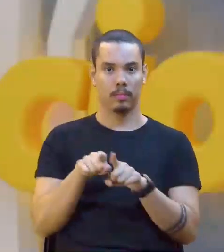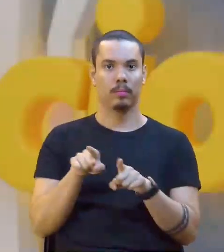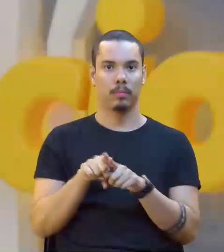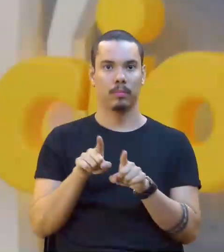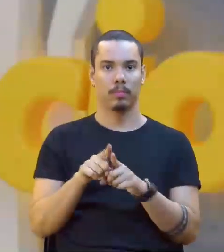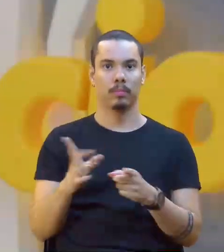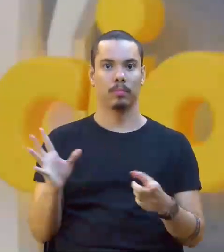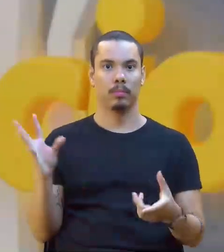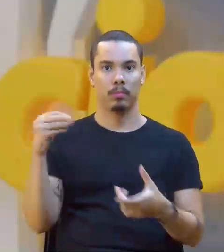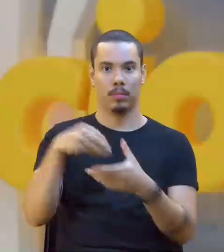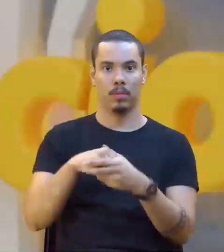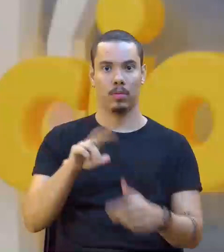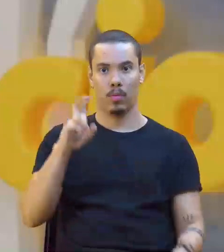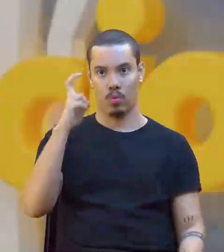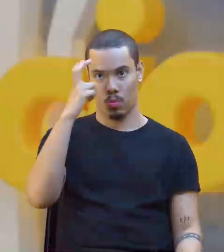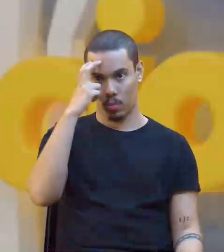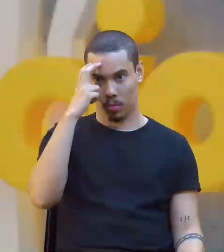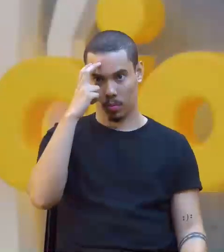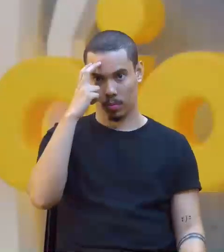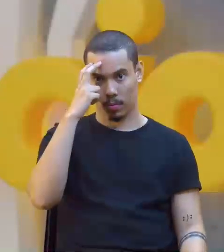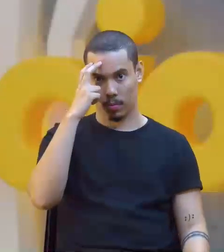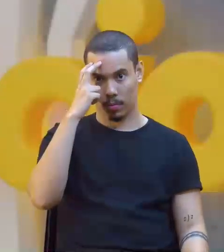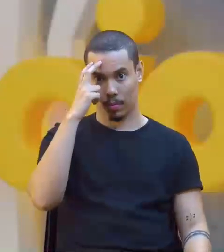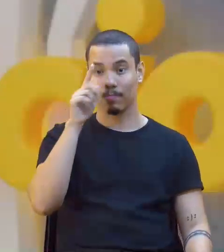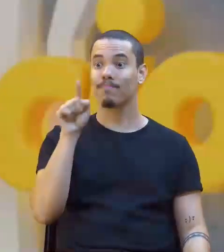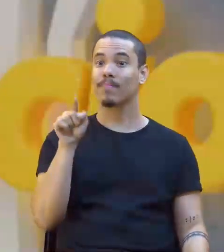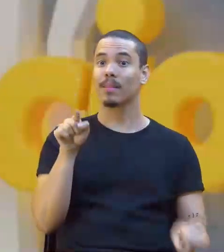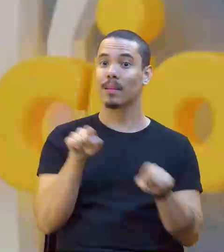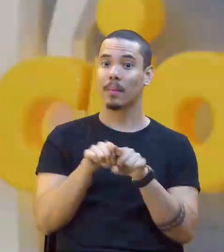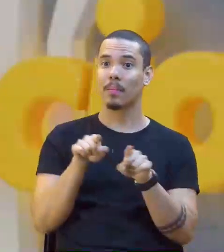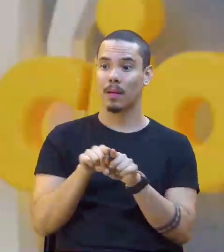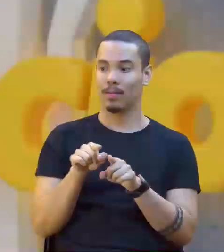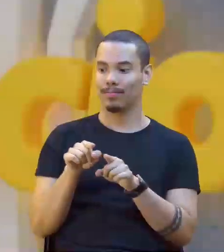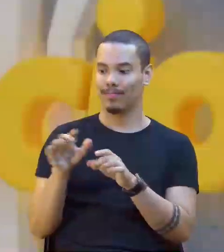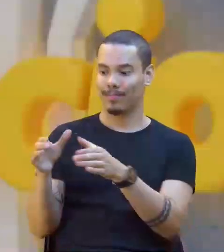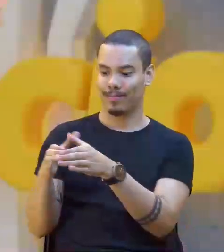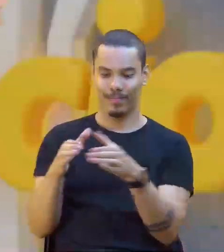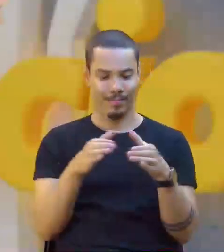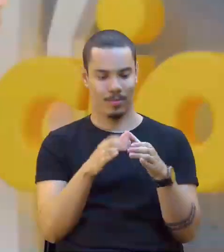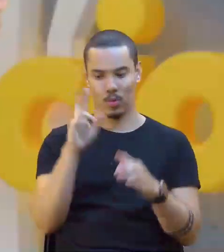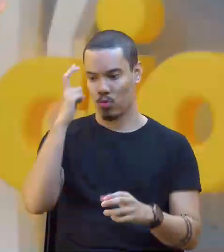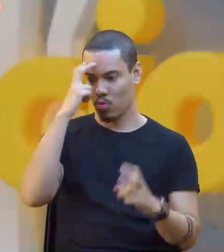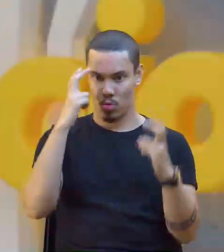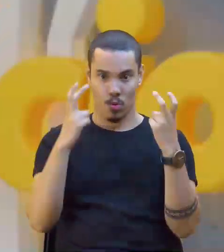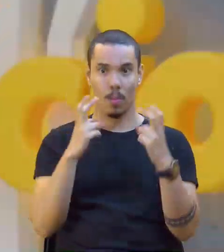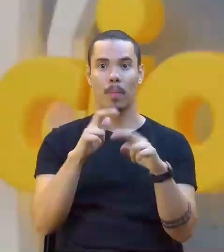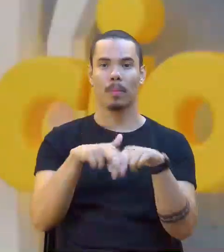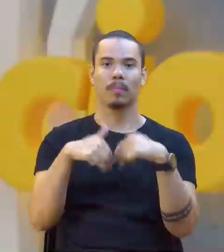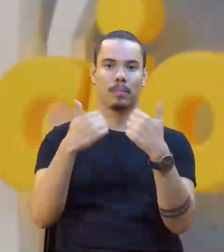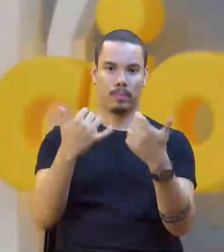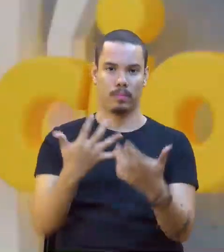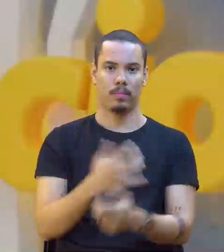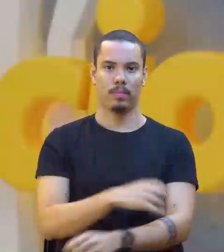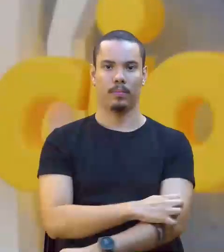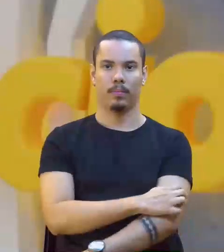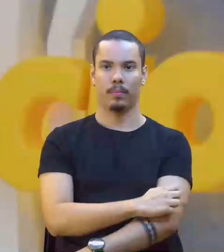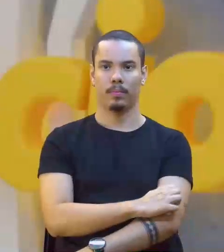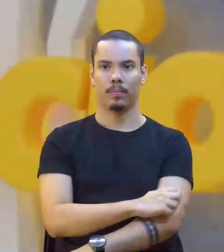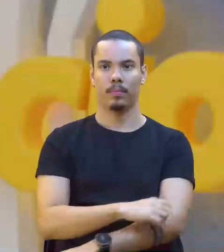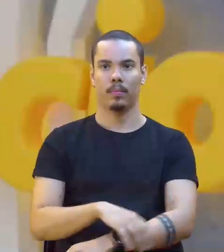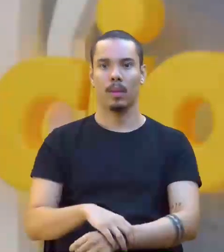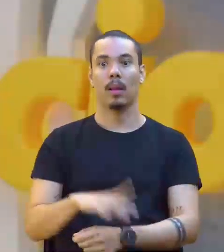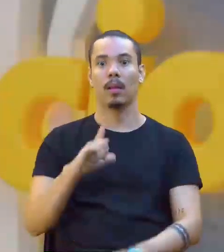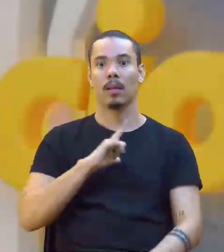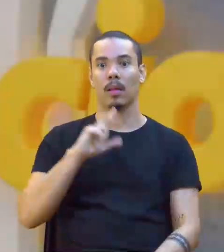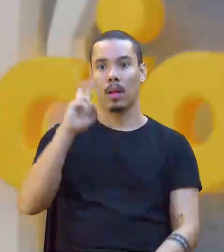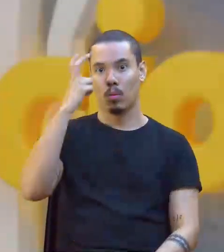cultura. A cultura também era dividida a partir de classes. Então, é por isso que existe a cultura popular e a cultura erudita.